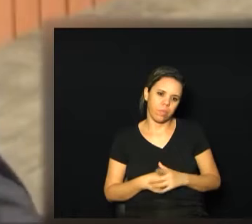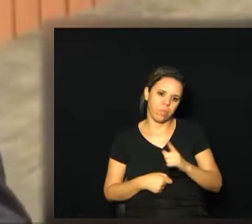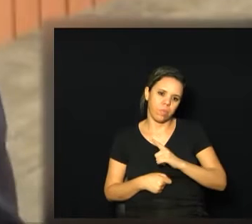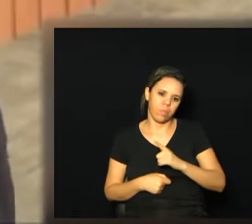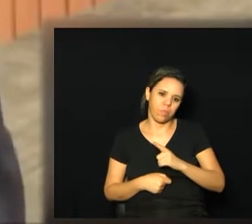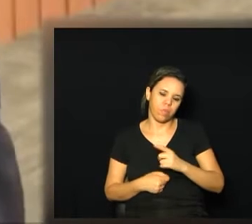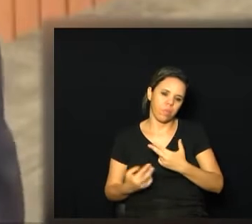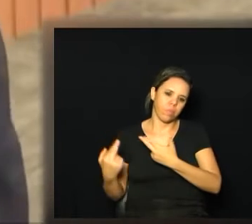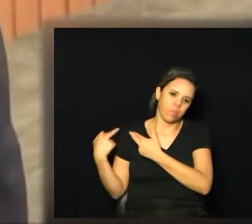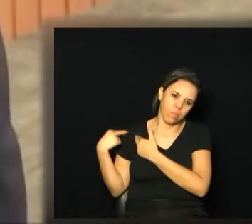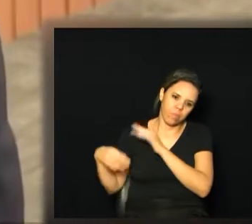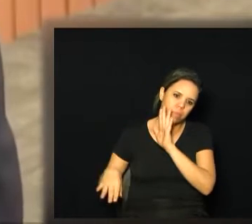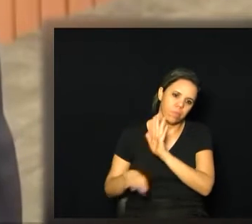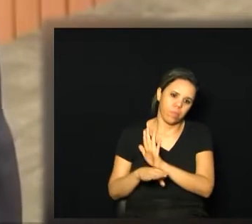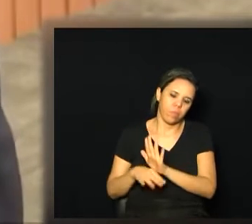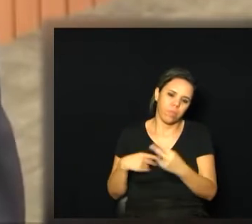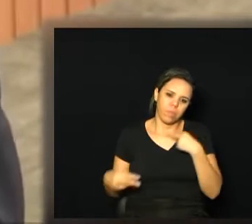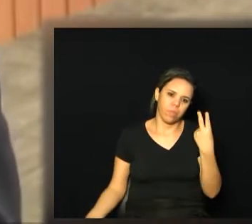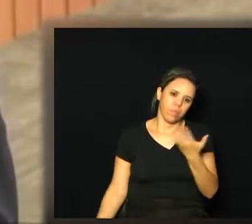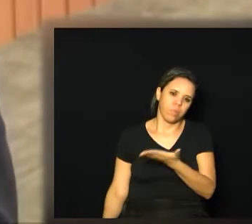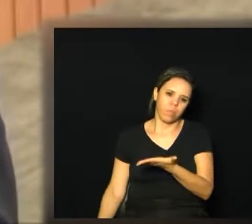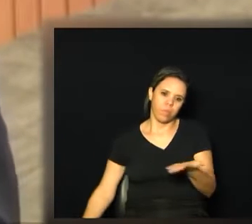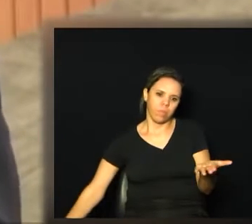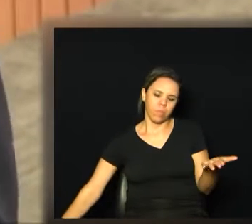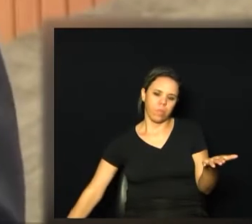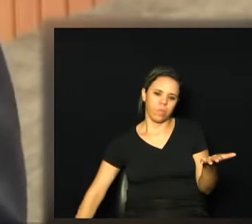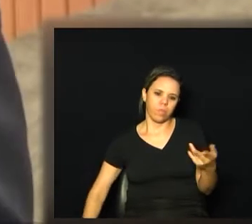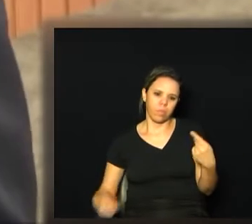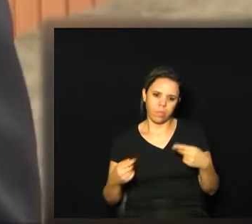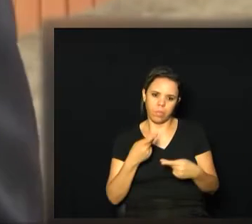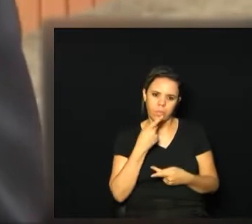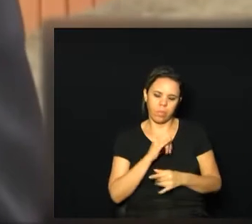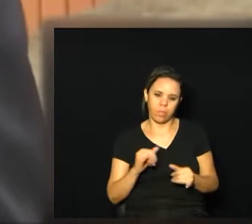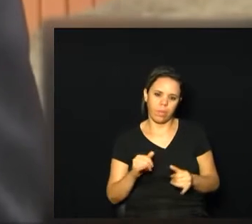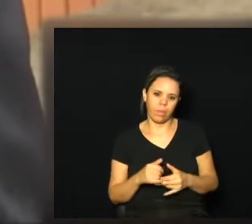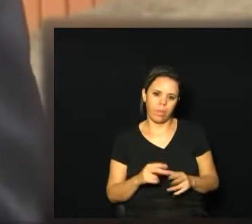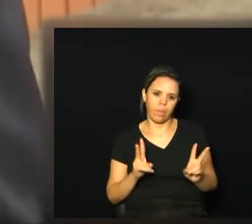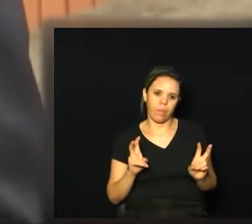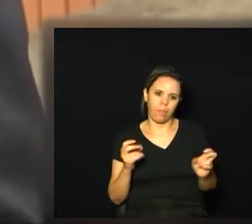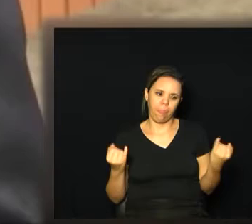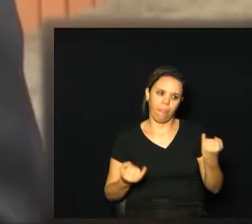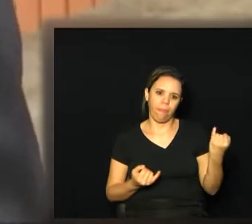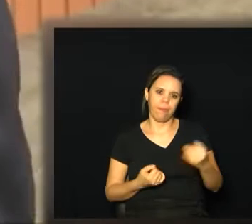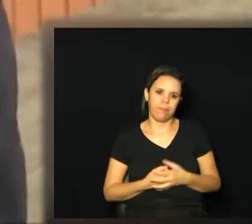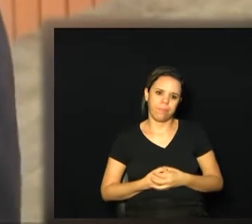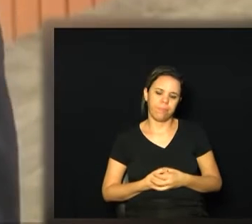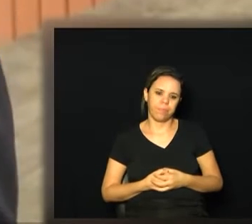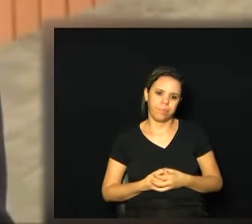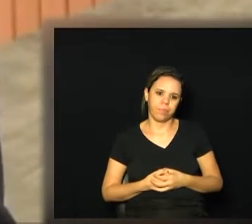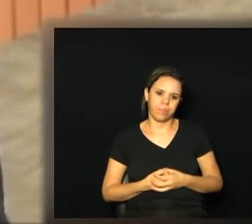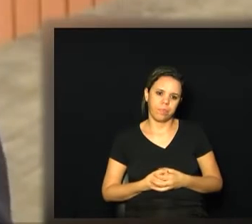a cooperação, a colaboração de alguns vereadores. Isso precisa ser destacado. O outro tema importante, as